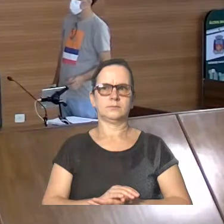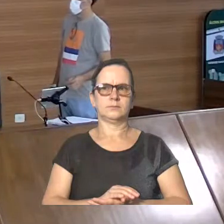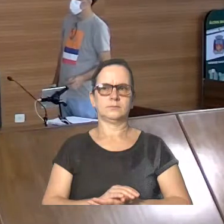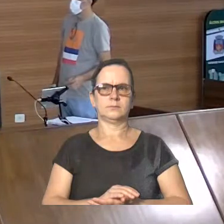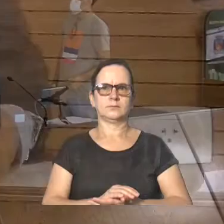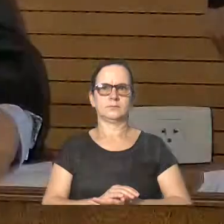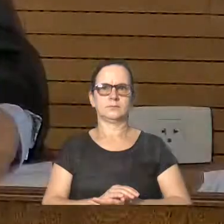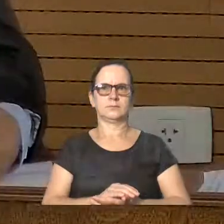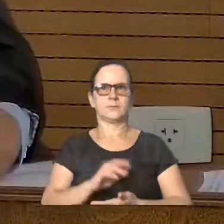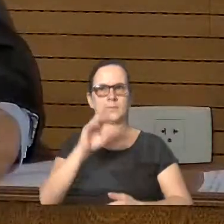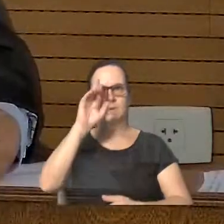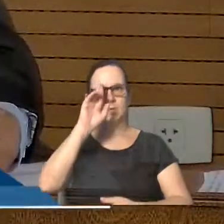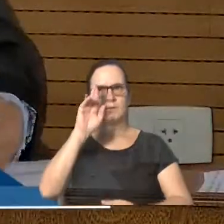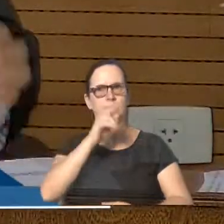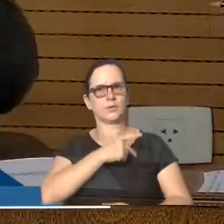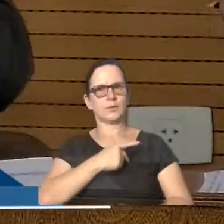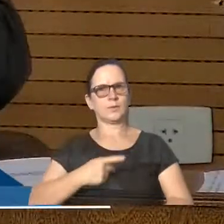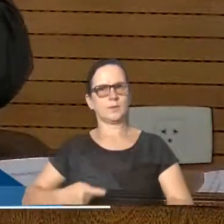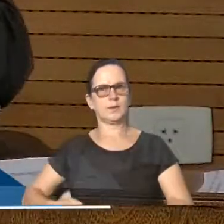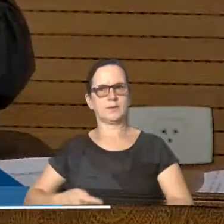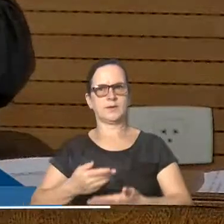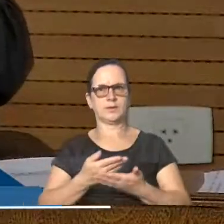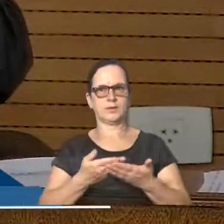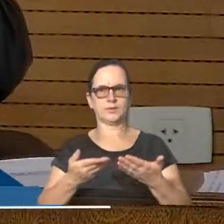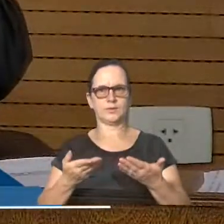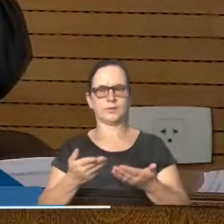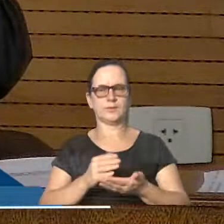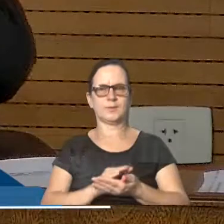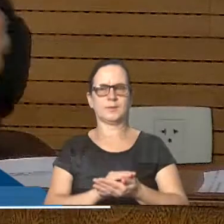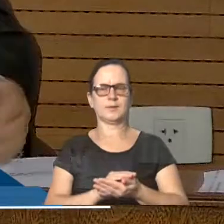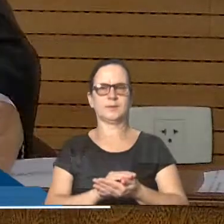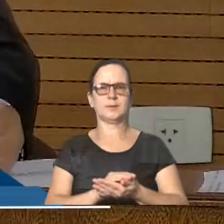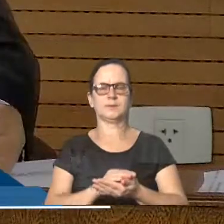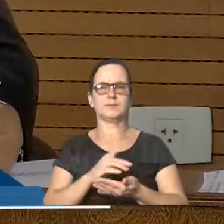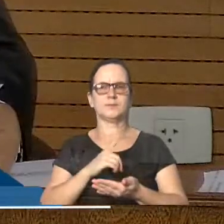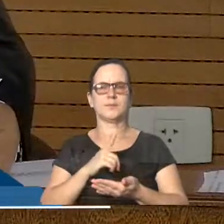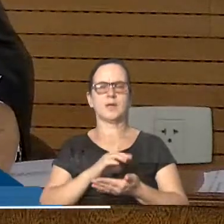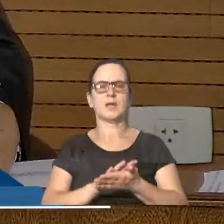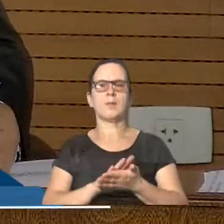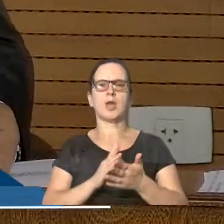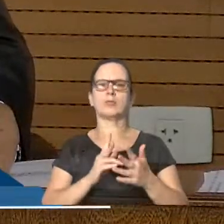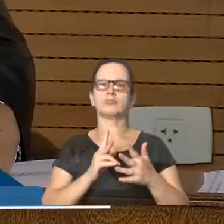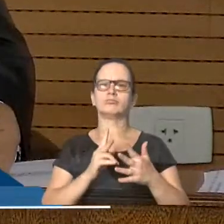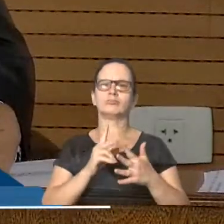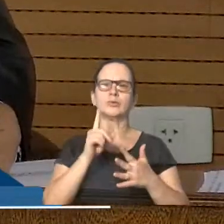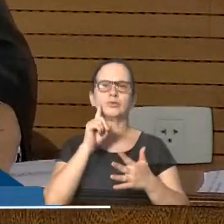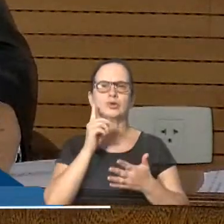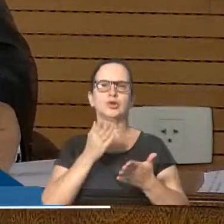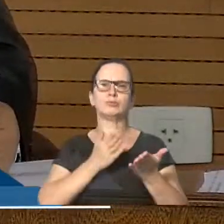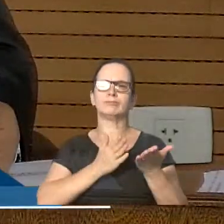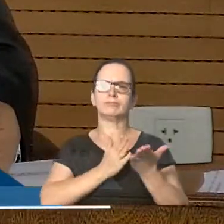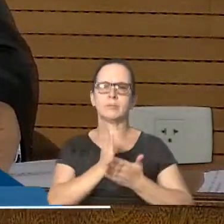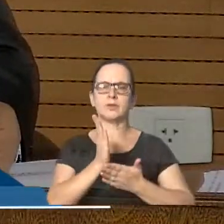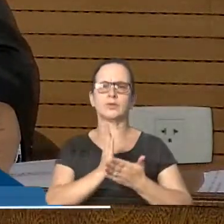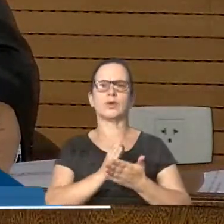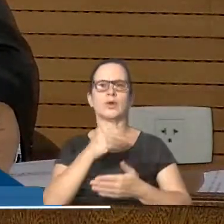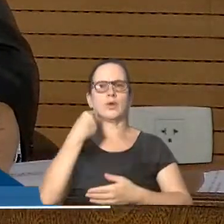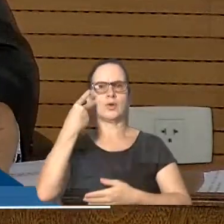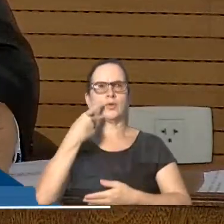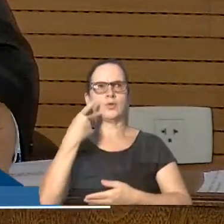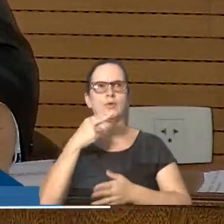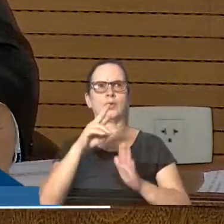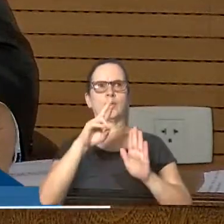Senhor presidente, nobres pares, tendo em vista o vencimento do prazo da comissão de vereadores nomeada